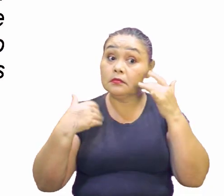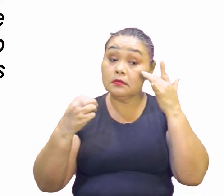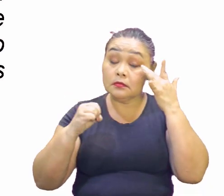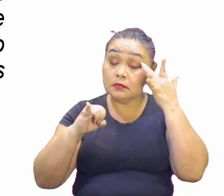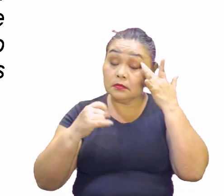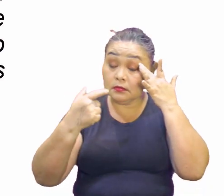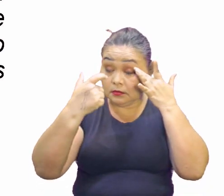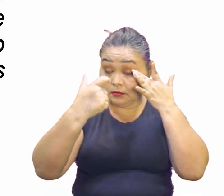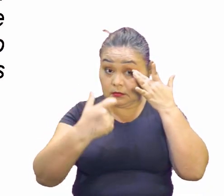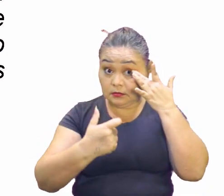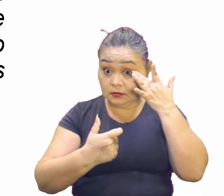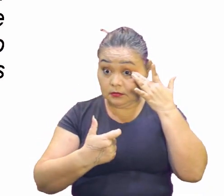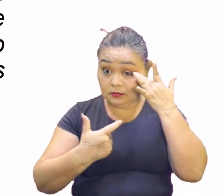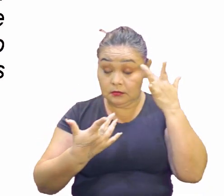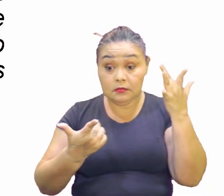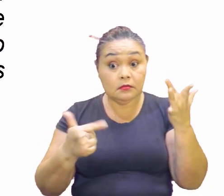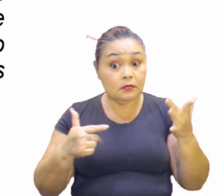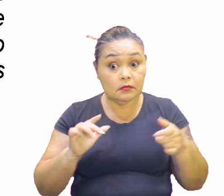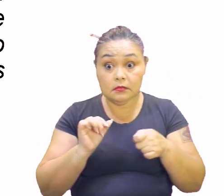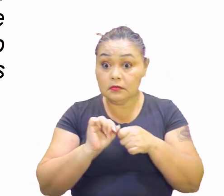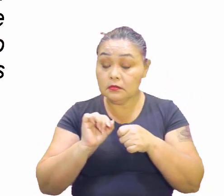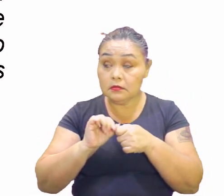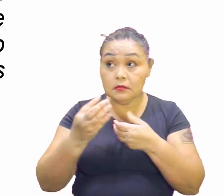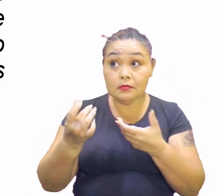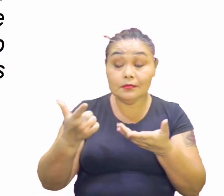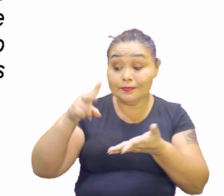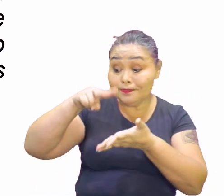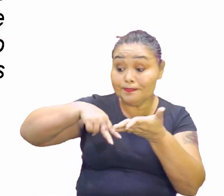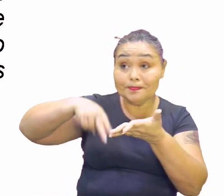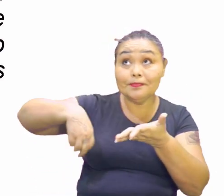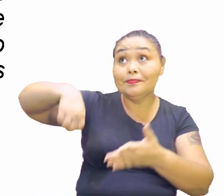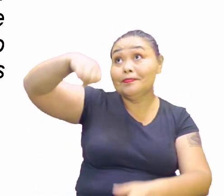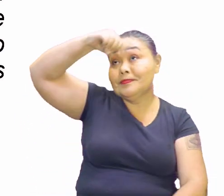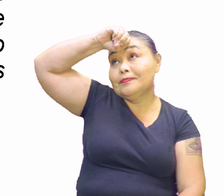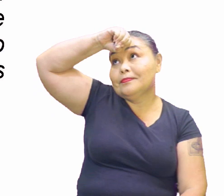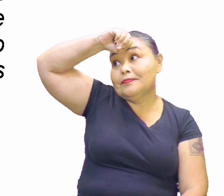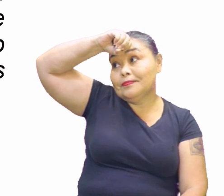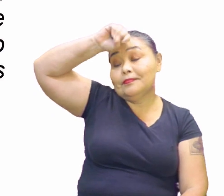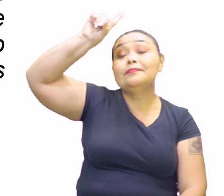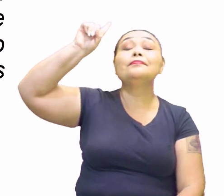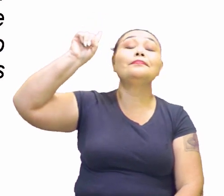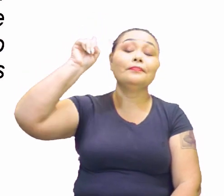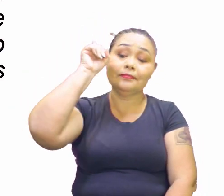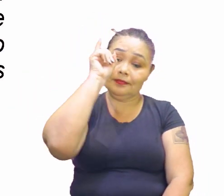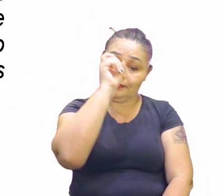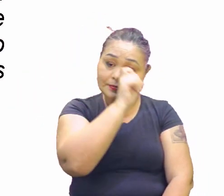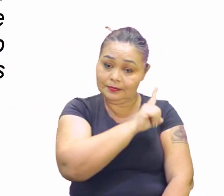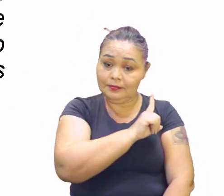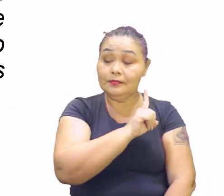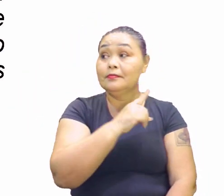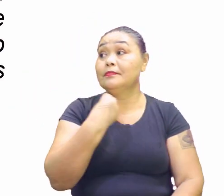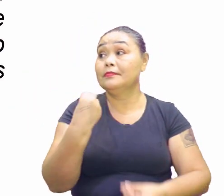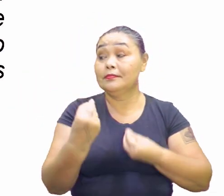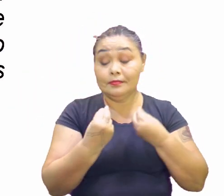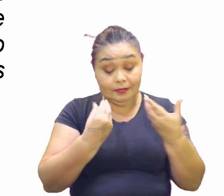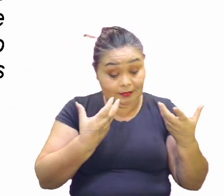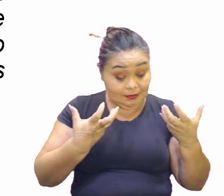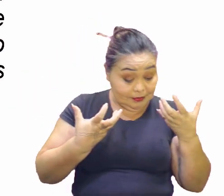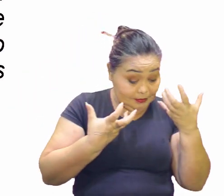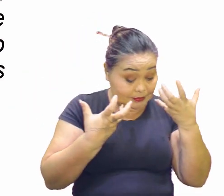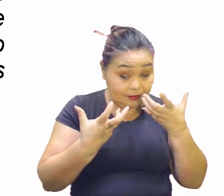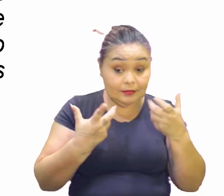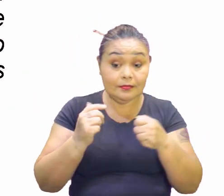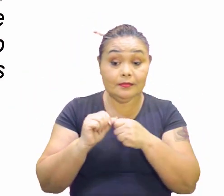se eu não tenho bagagem, não tenho leitura, pessoal, aí fica difícil de acertar. Como que vai destravar,